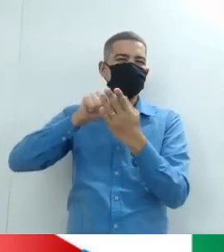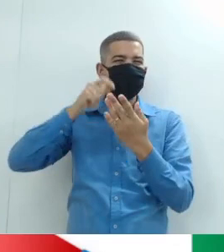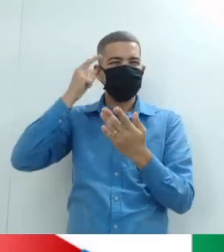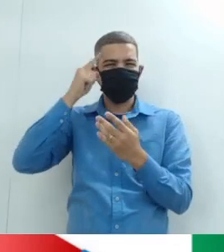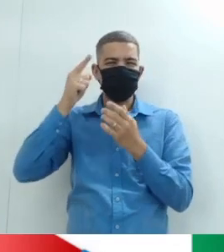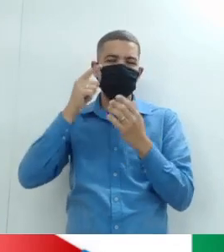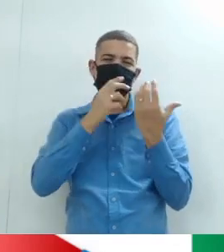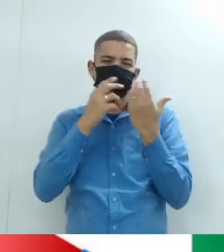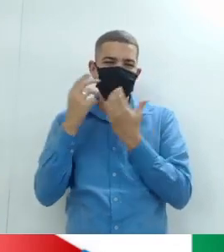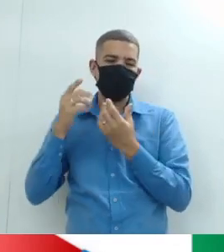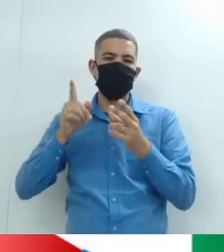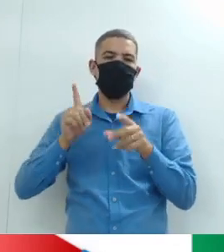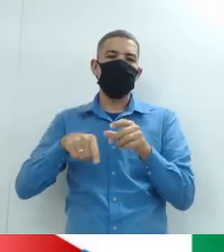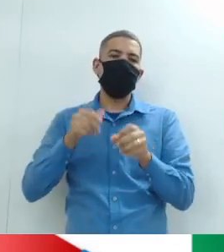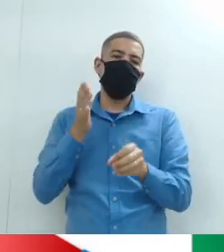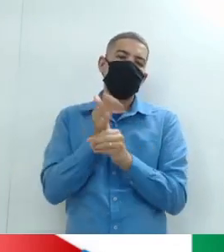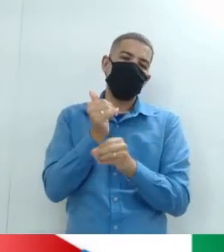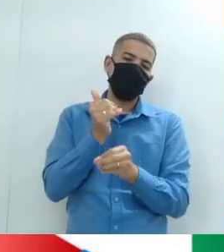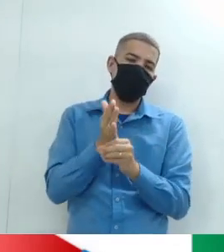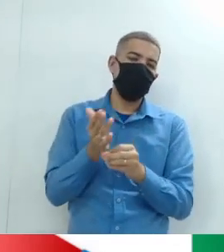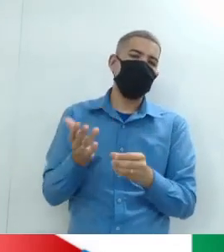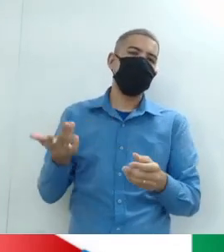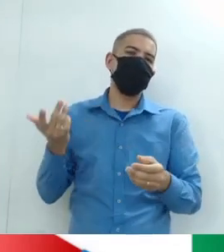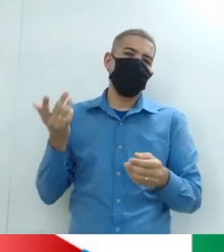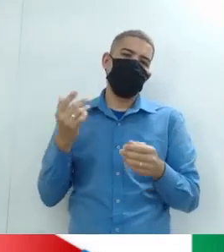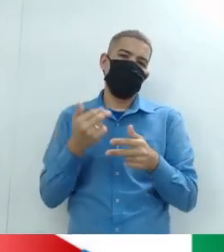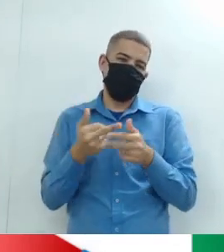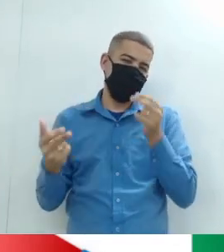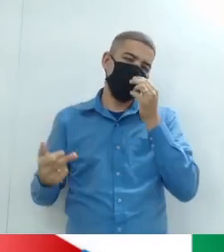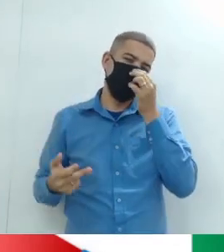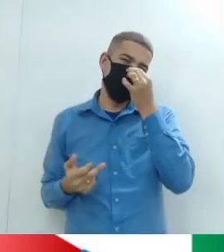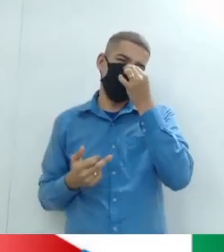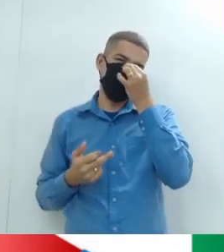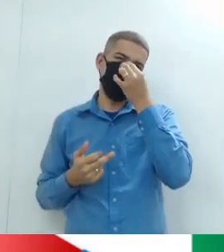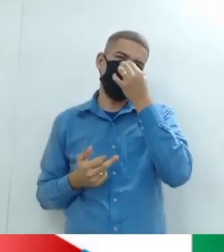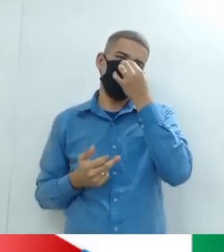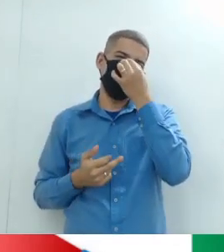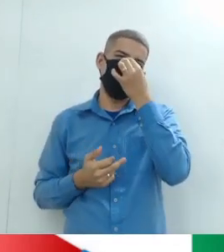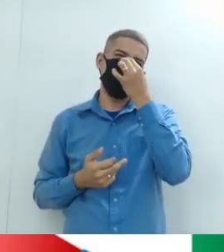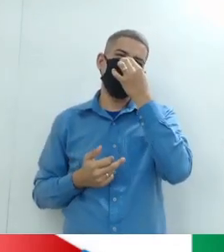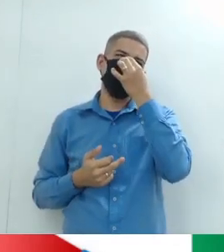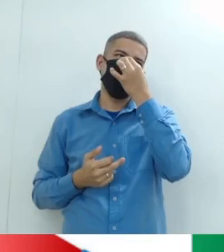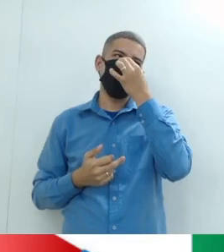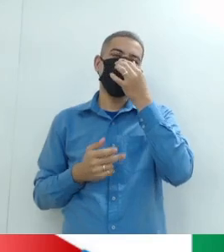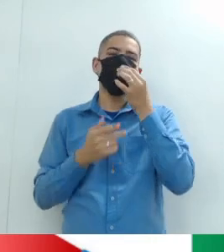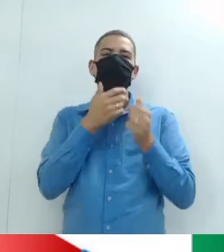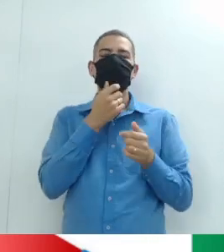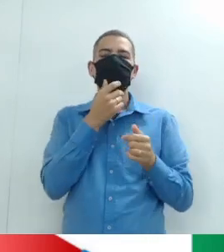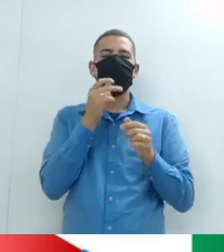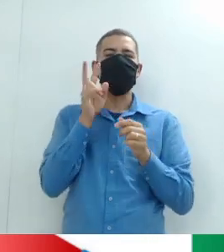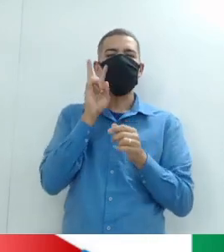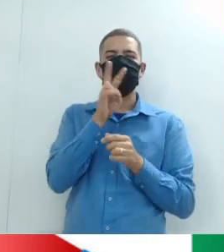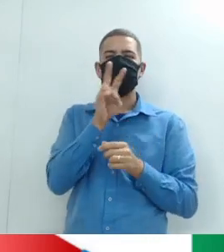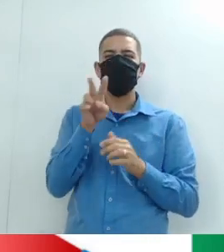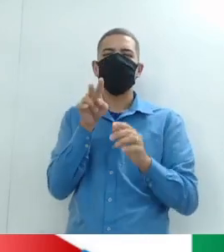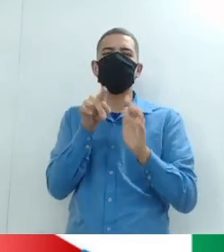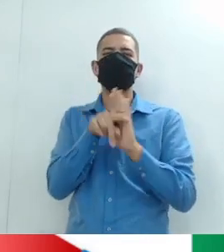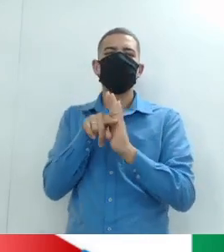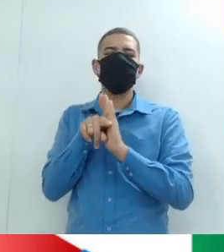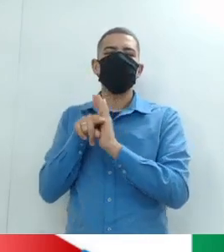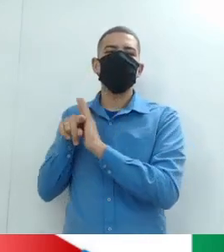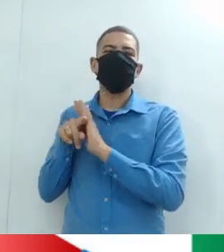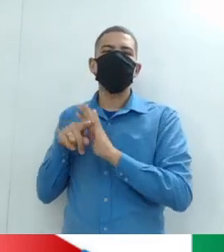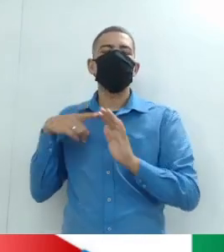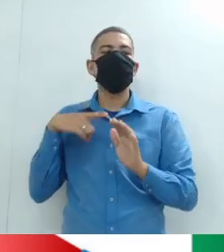plantações, eles tinham o seu período de fertilidade muito próximo. Então o homem começou a medir a partir disso.